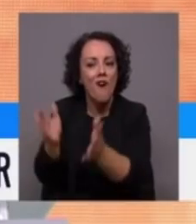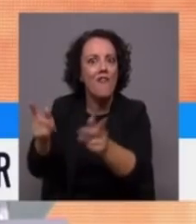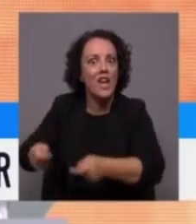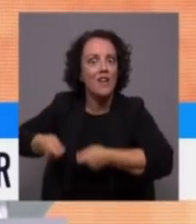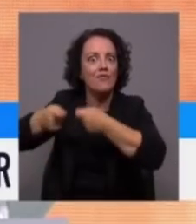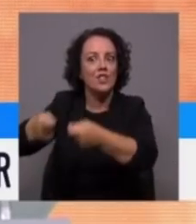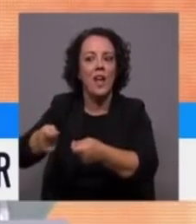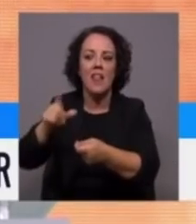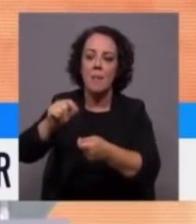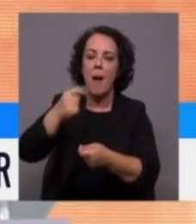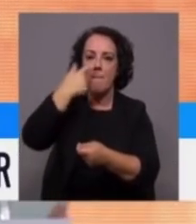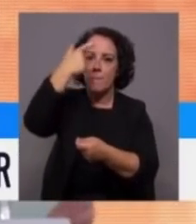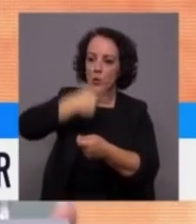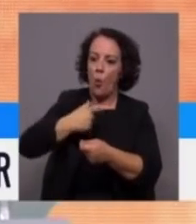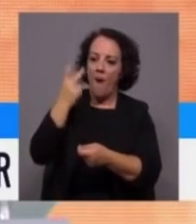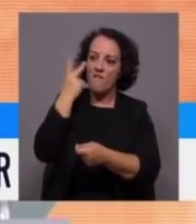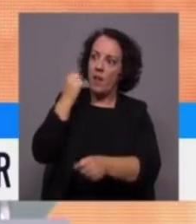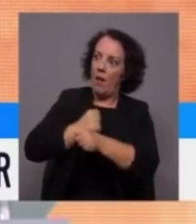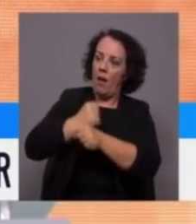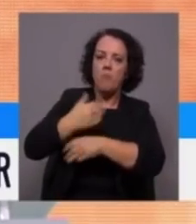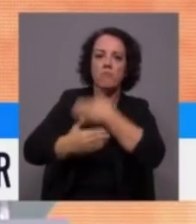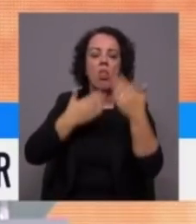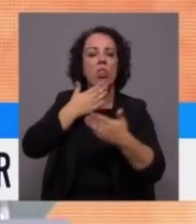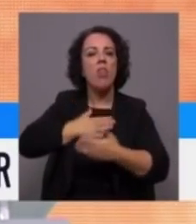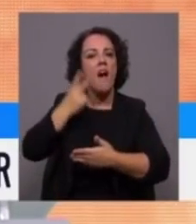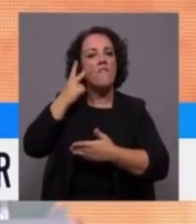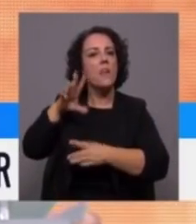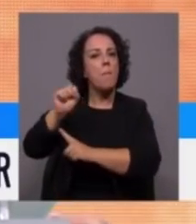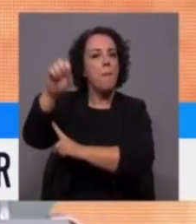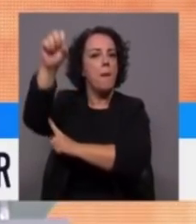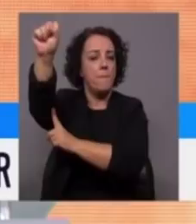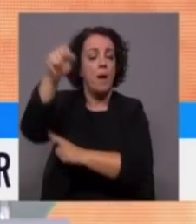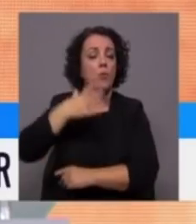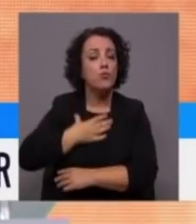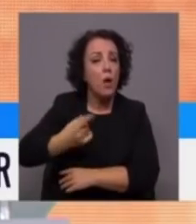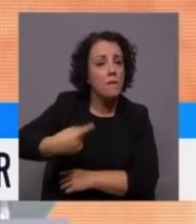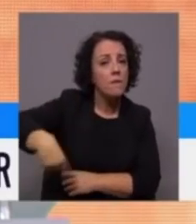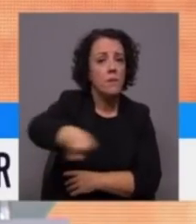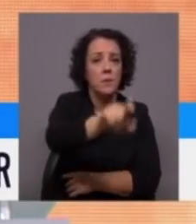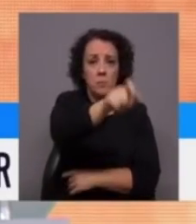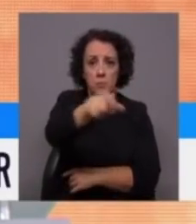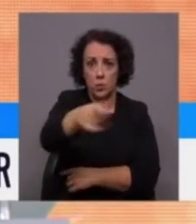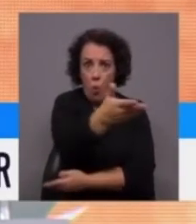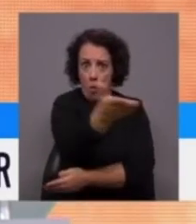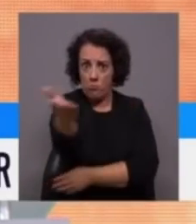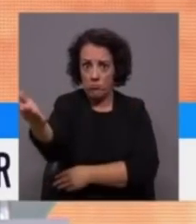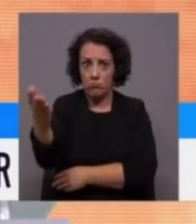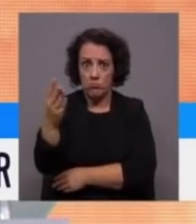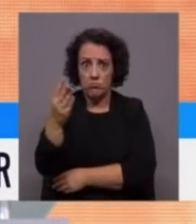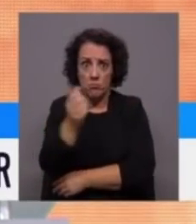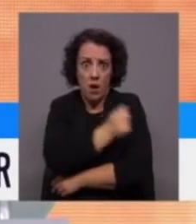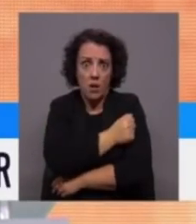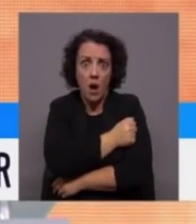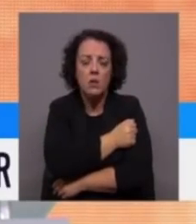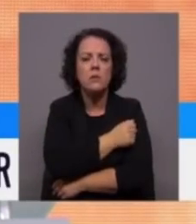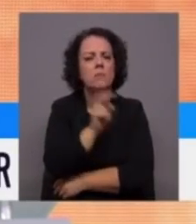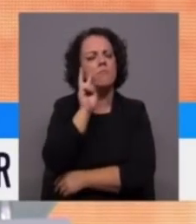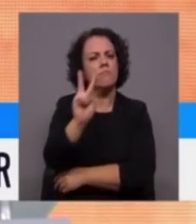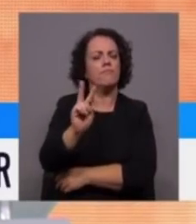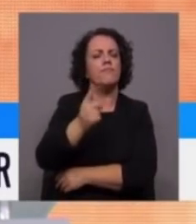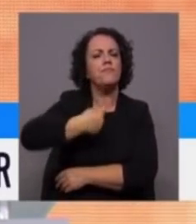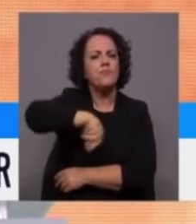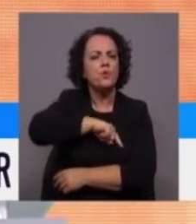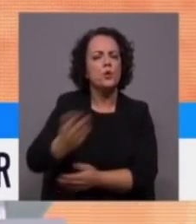possibilidade de subir na vida a trabalhar e eu gostava que as pessoas estão em casa tivesse uma hipótese receber aquilo que é proposta de incentivar Liberal nestas